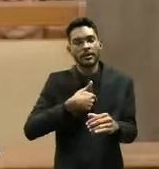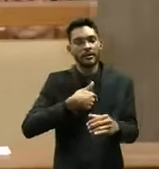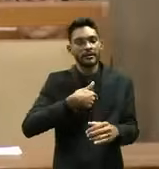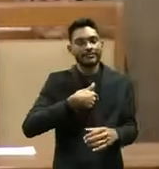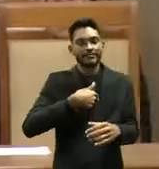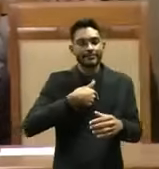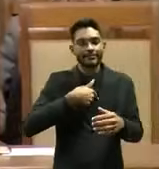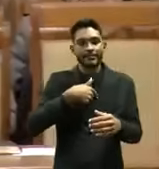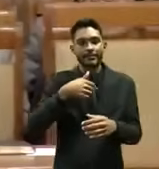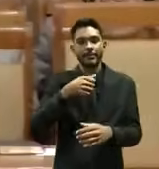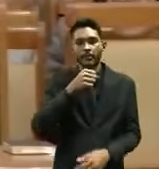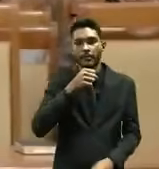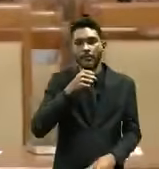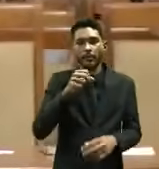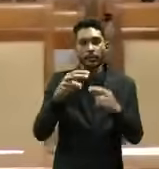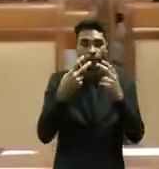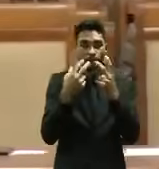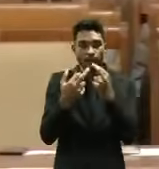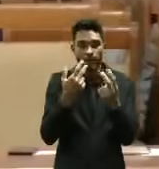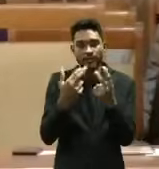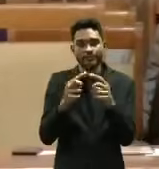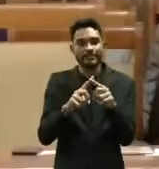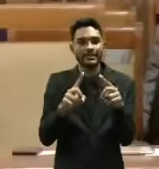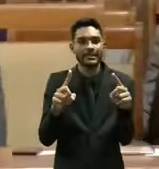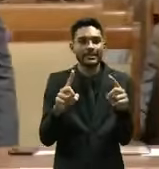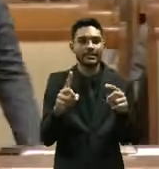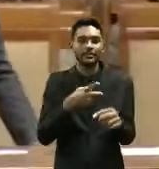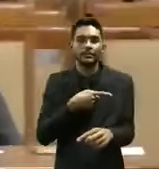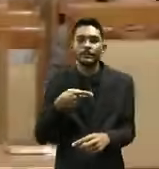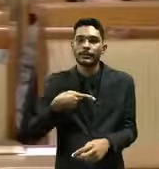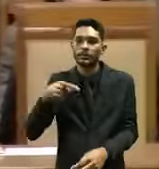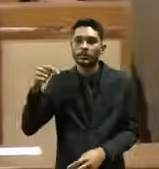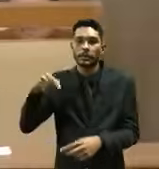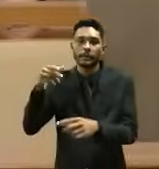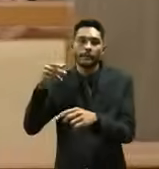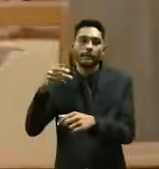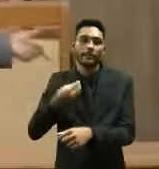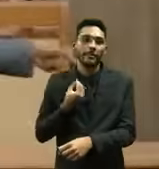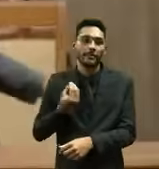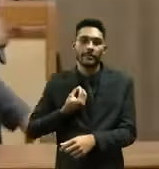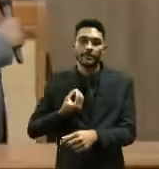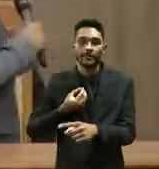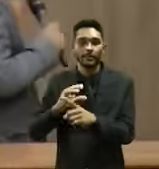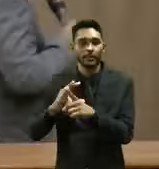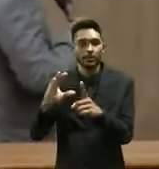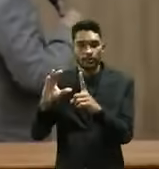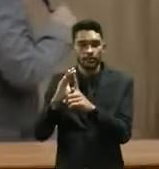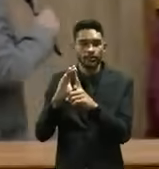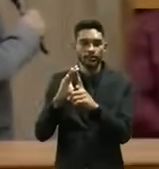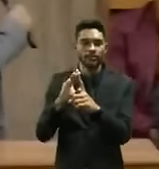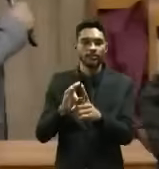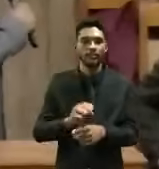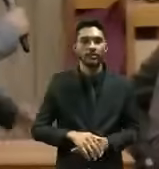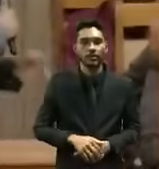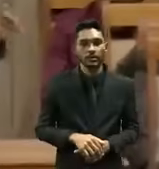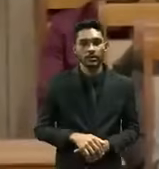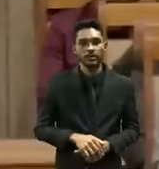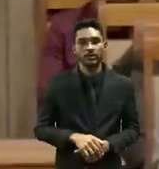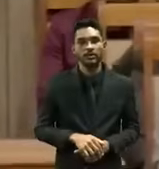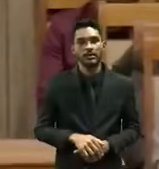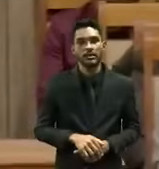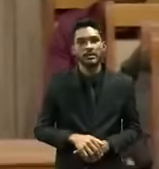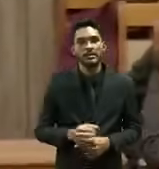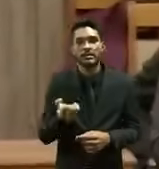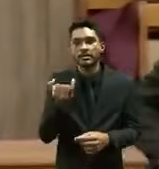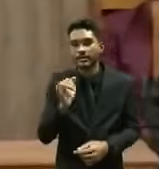quando é Deus pronto tu parte para cima é desse jeito quando é Deus até a Jumenta fala pode levar peia Mas ela fala